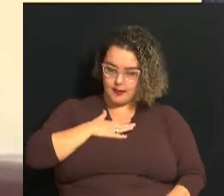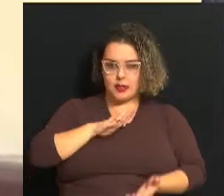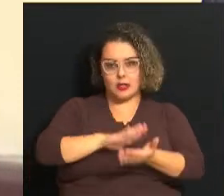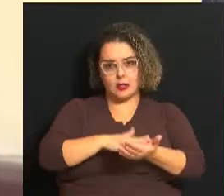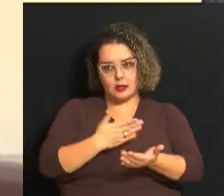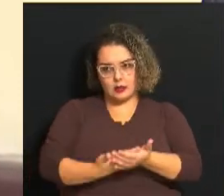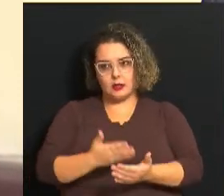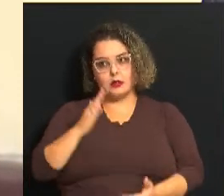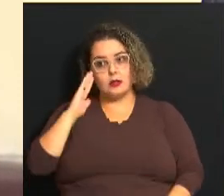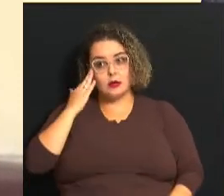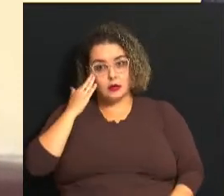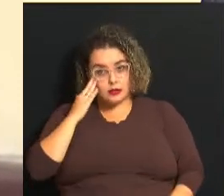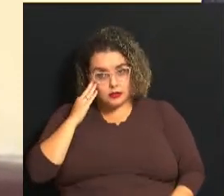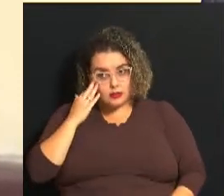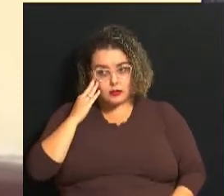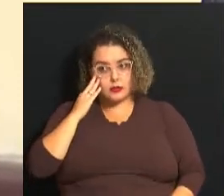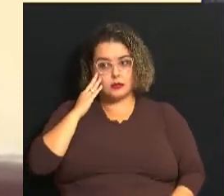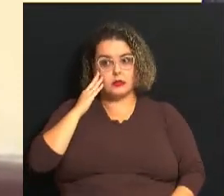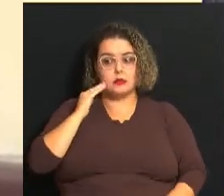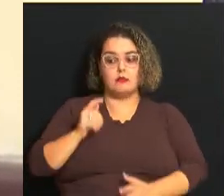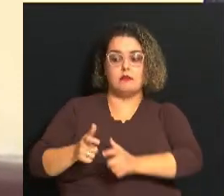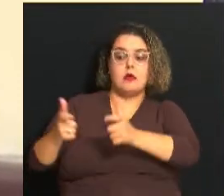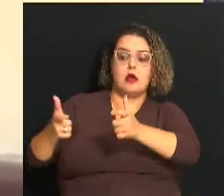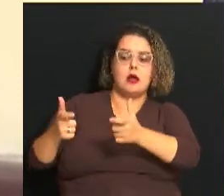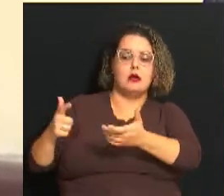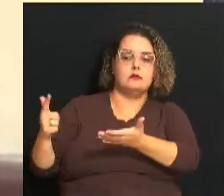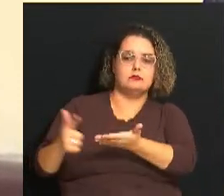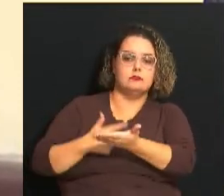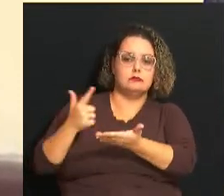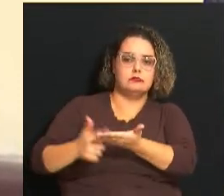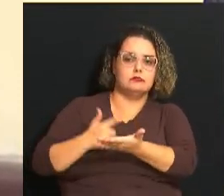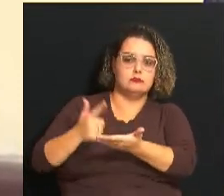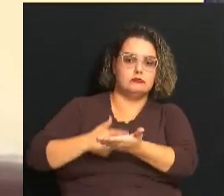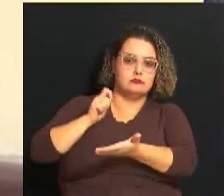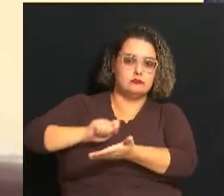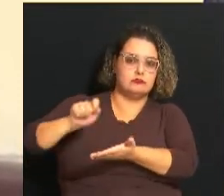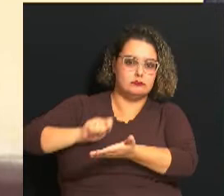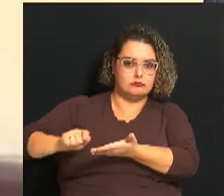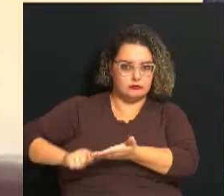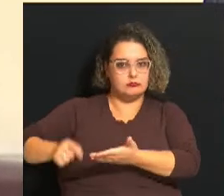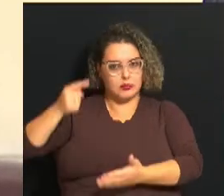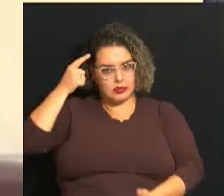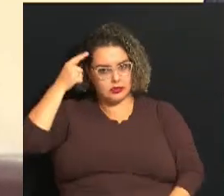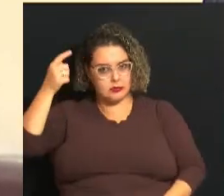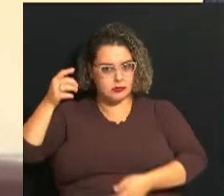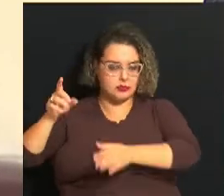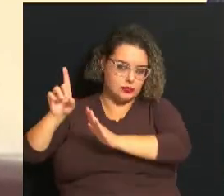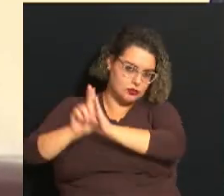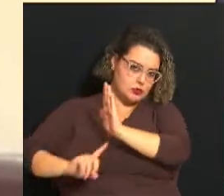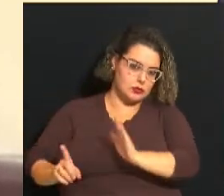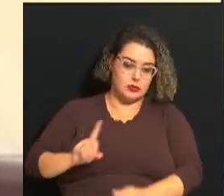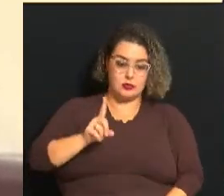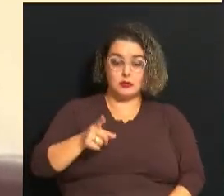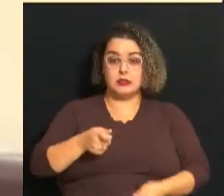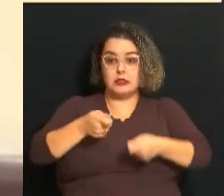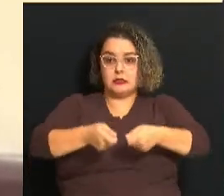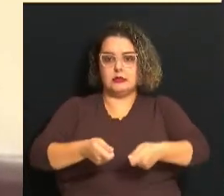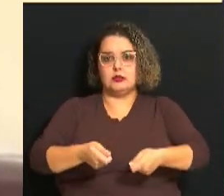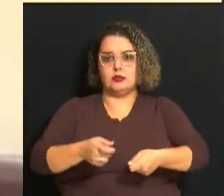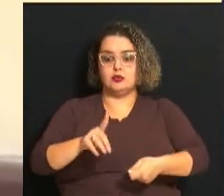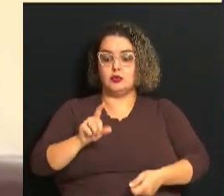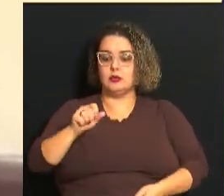entendimento de uma corrente é robusta de pensadores do direito é o assédio moral não exige o dano é para ser caracterizado